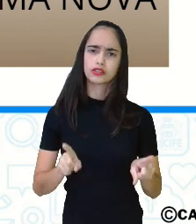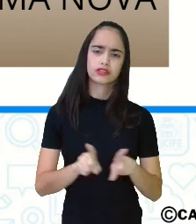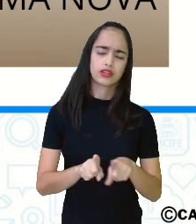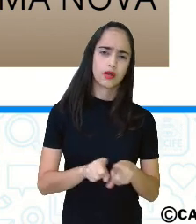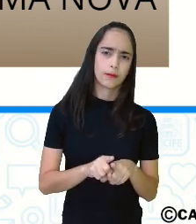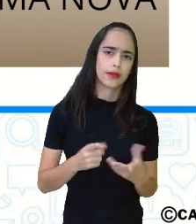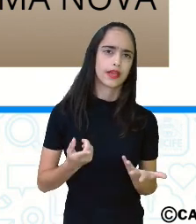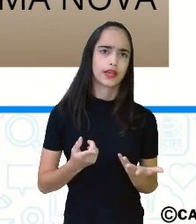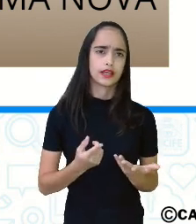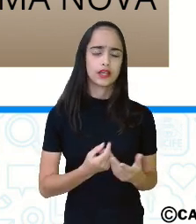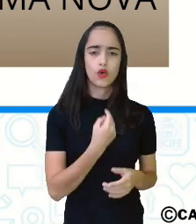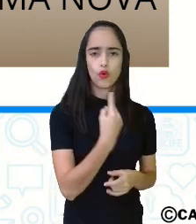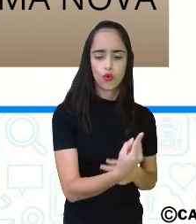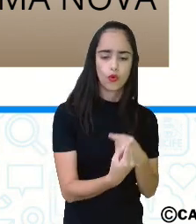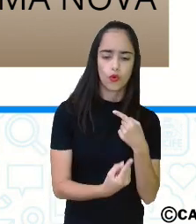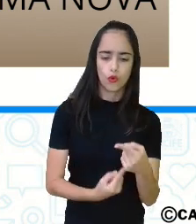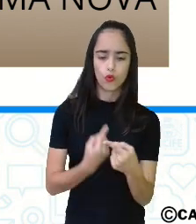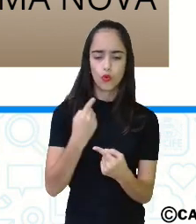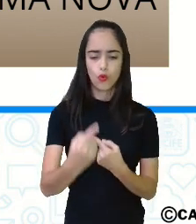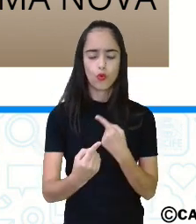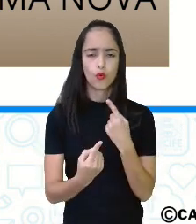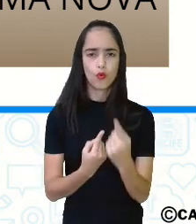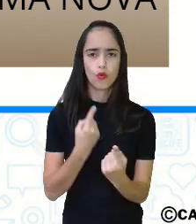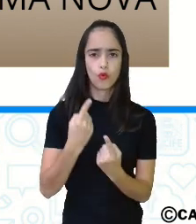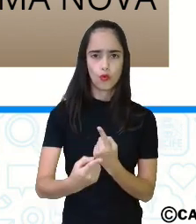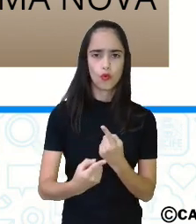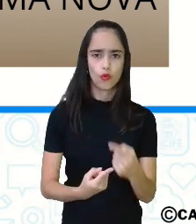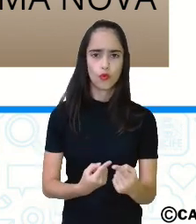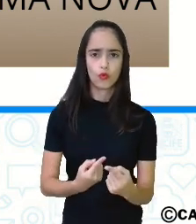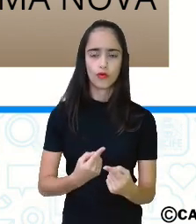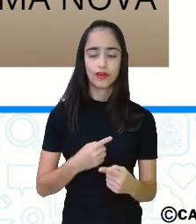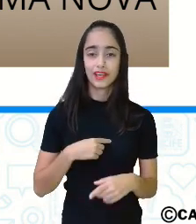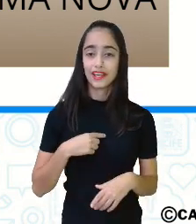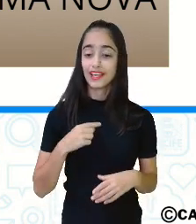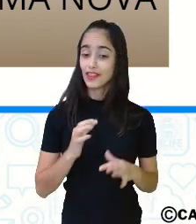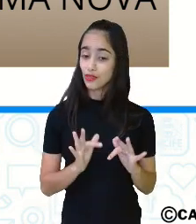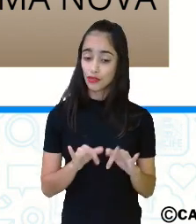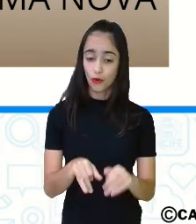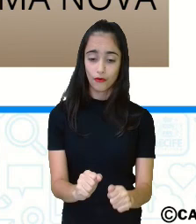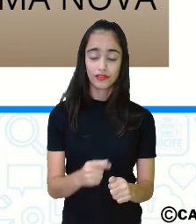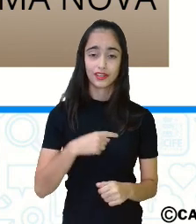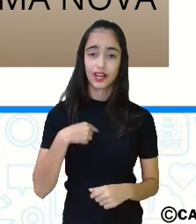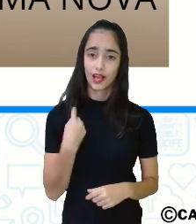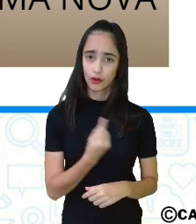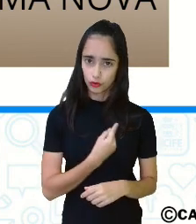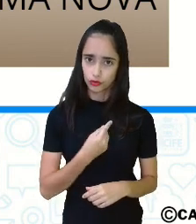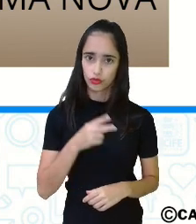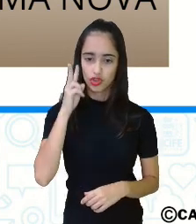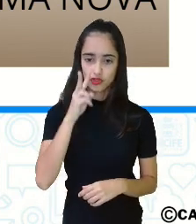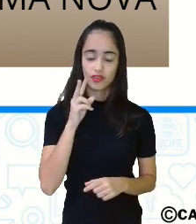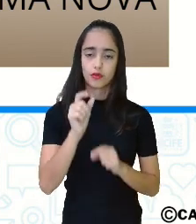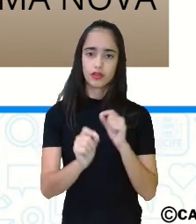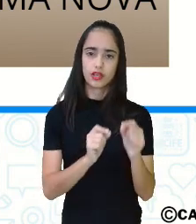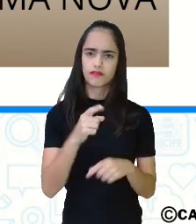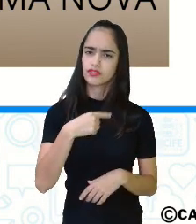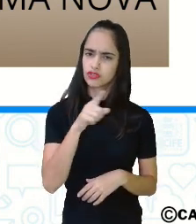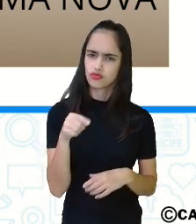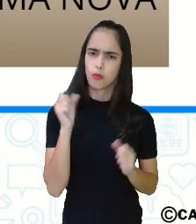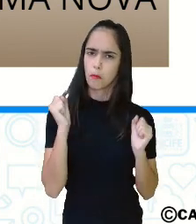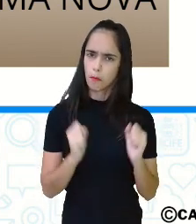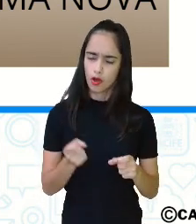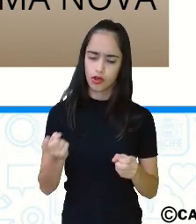contando, e nesta última sequência que nós tínhamos aqui na tela anterior, que vocês podem voltar depois nas aulas gravadas no